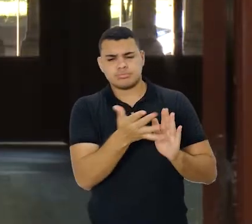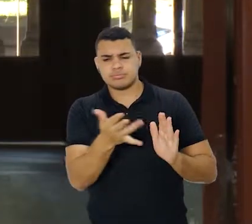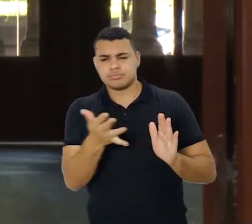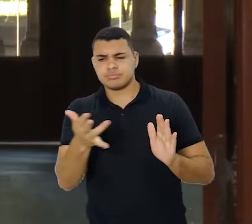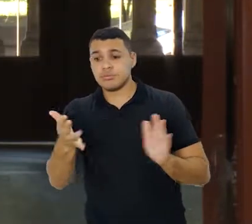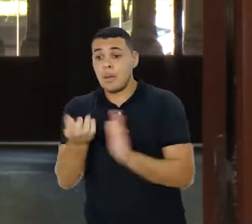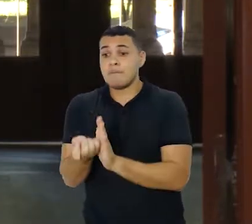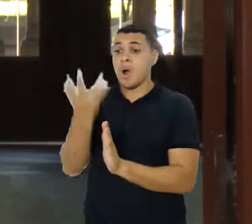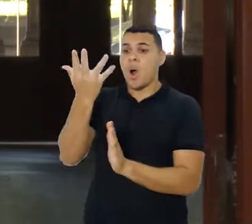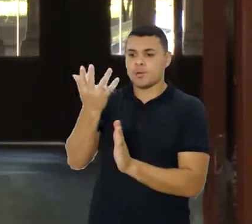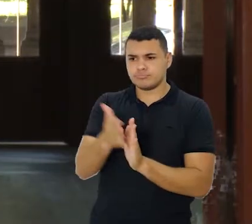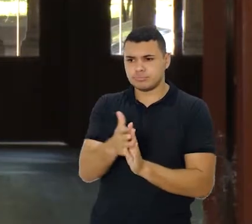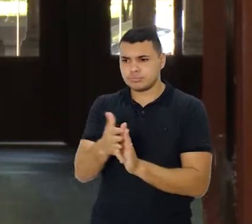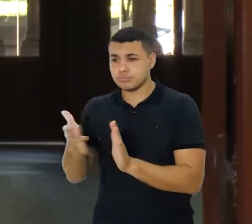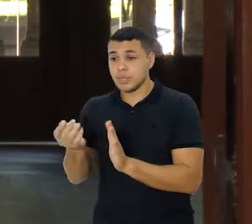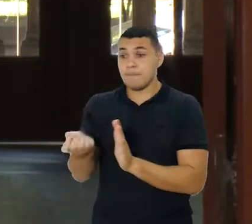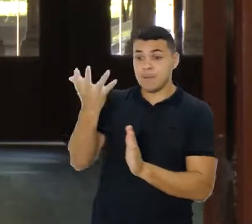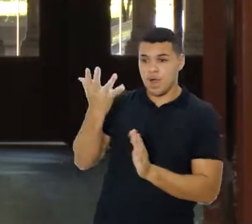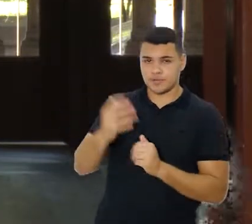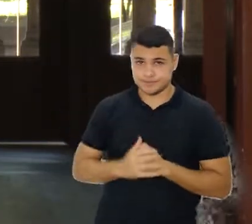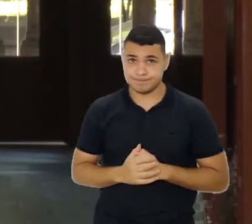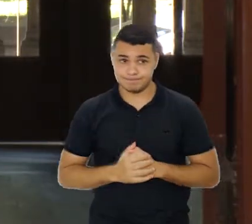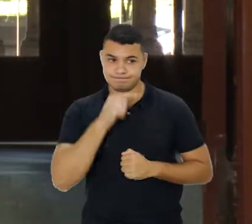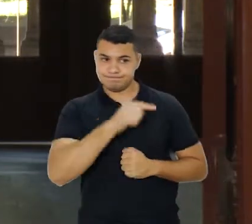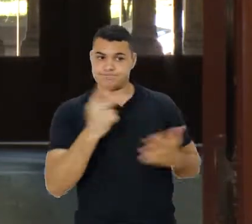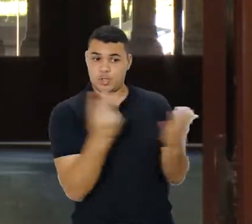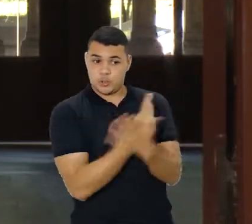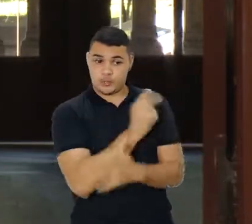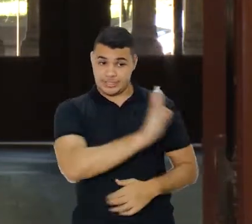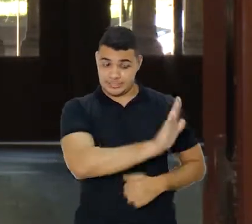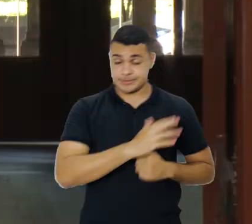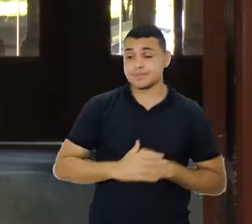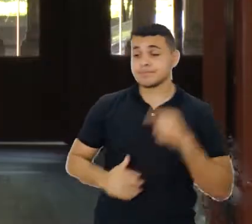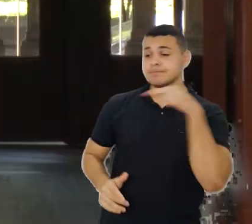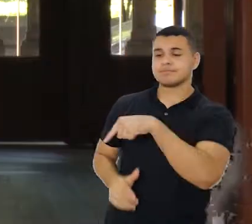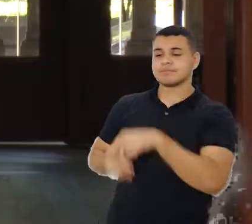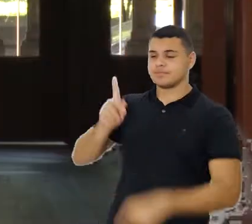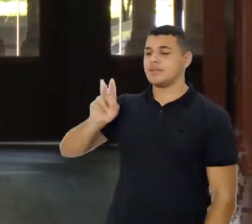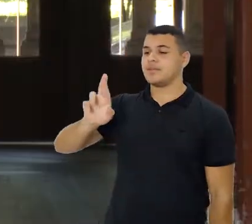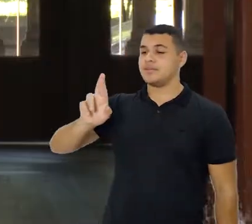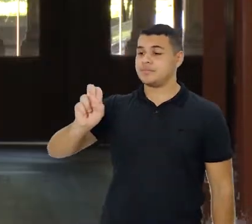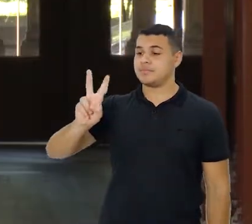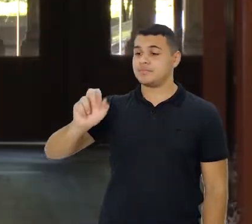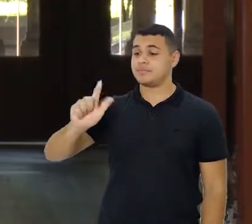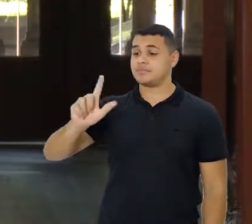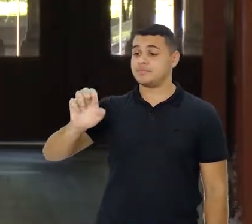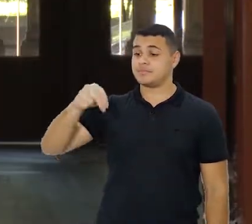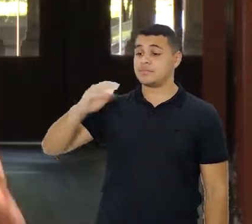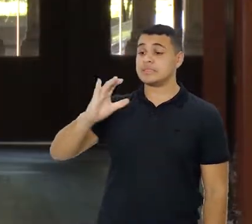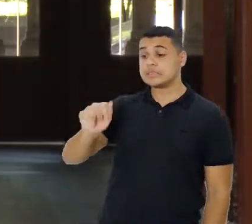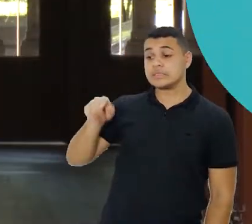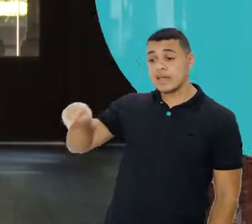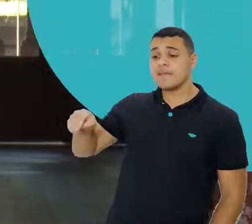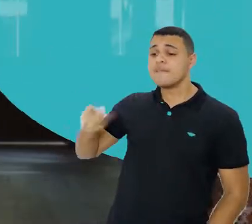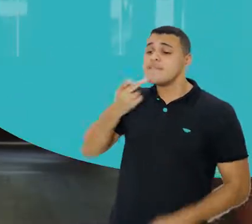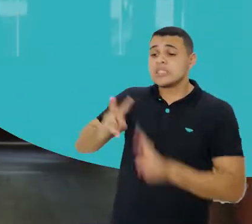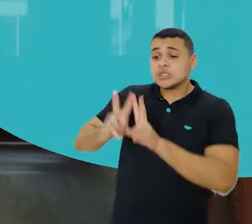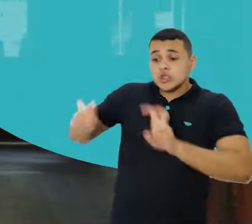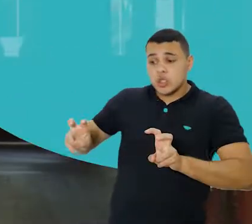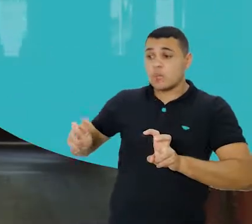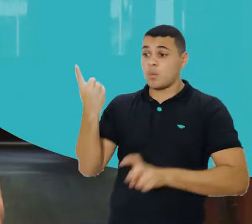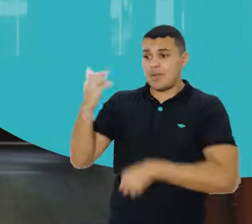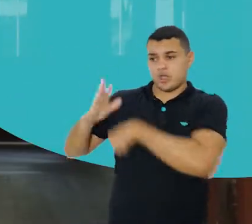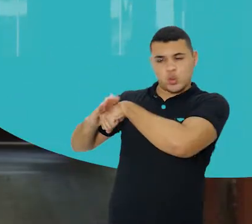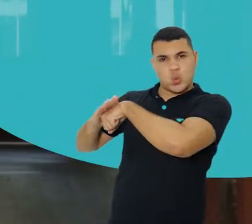de prevalência, tá, nós, né, necessariamente, né, nos referimos à